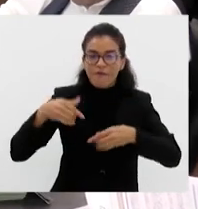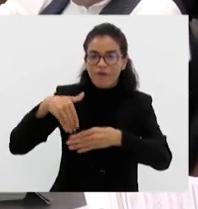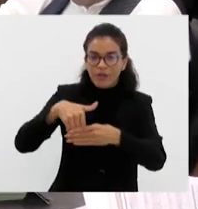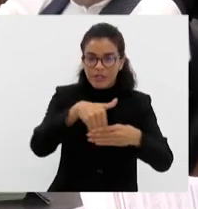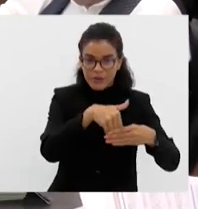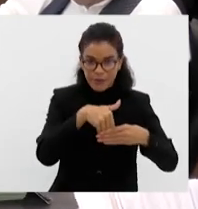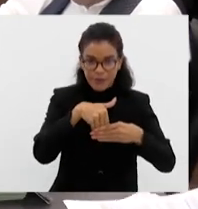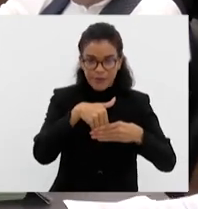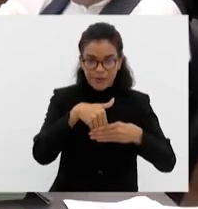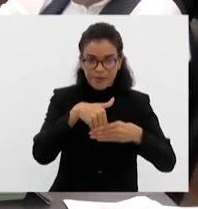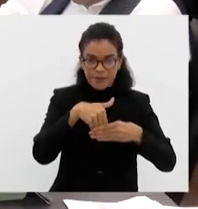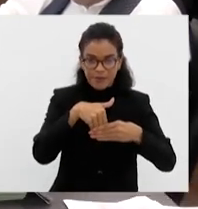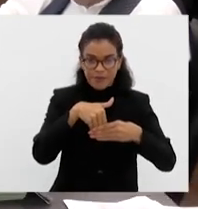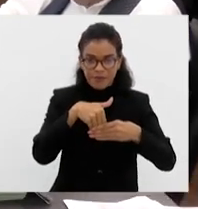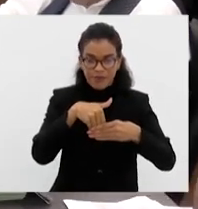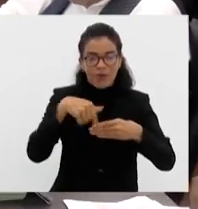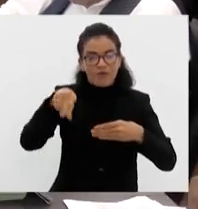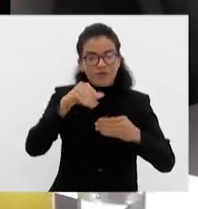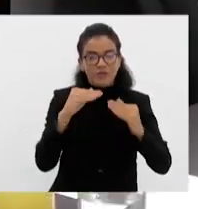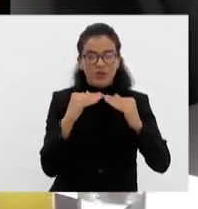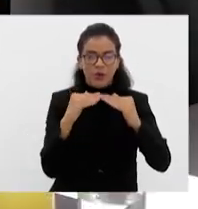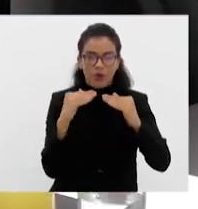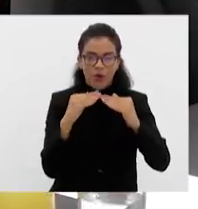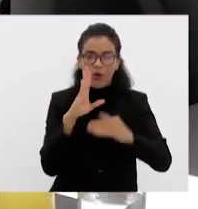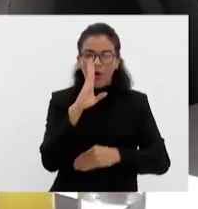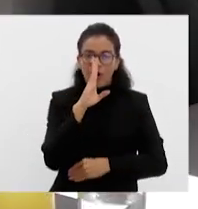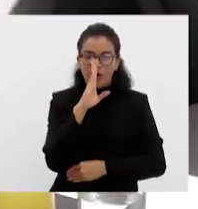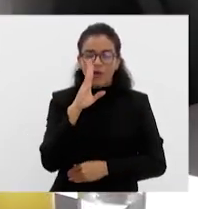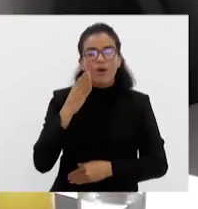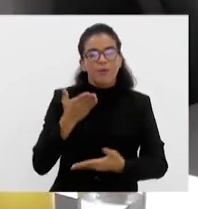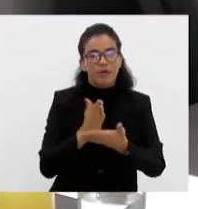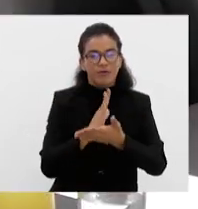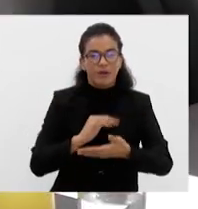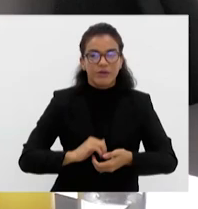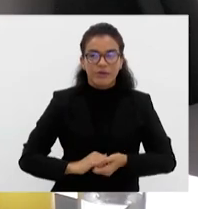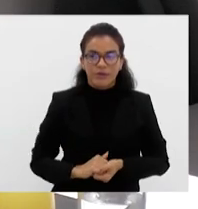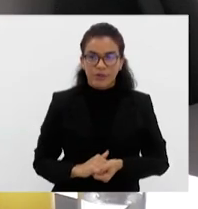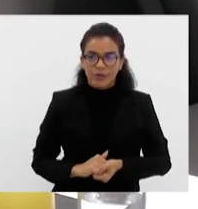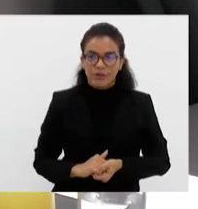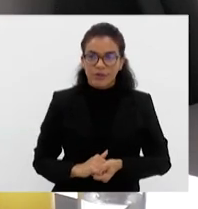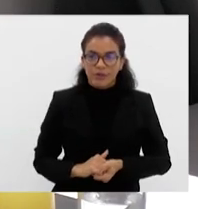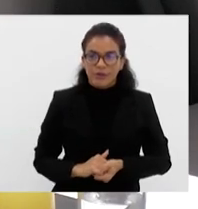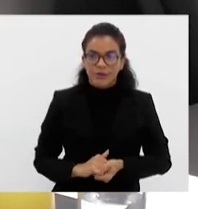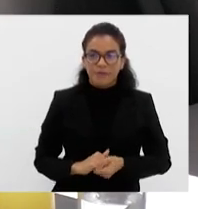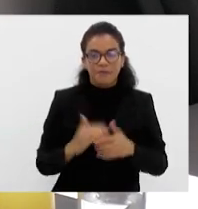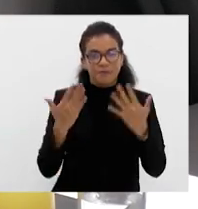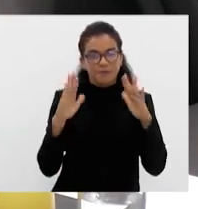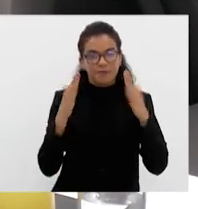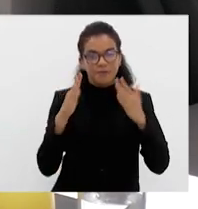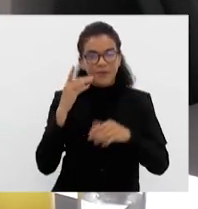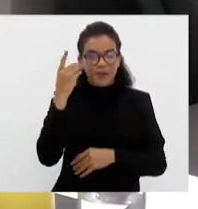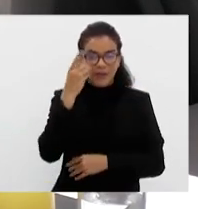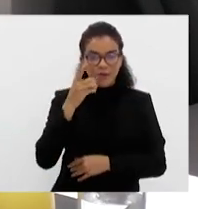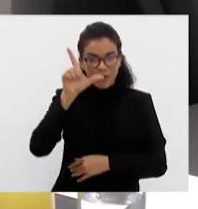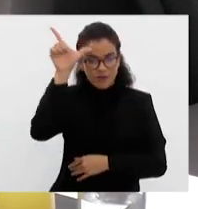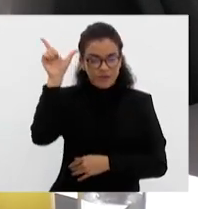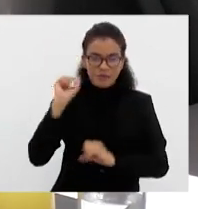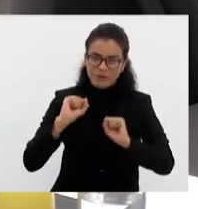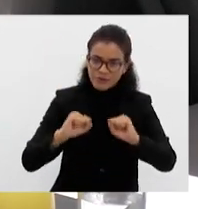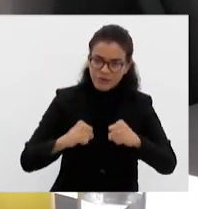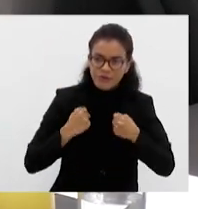votação. Senhores que aprovam, permaneçam como estão. Aprovado. Parabenizar o deputado Luiz Paulo pelo